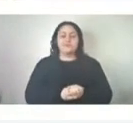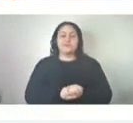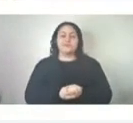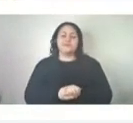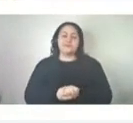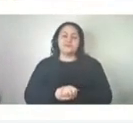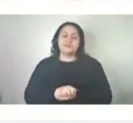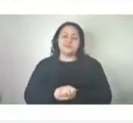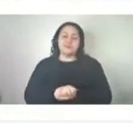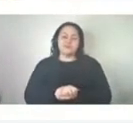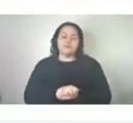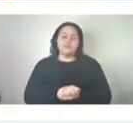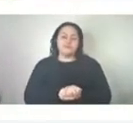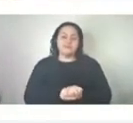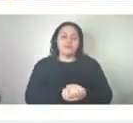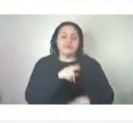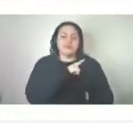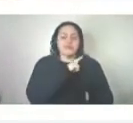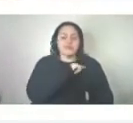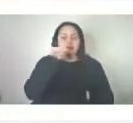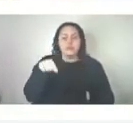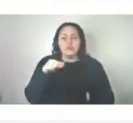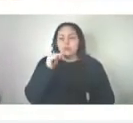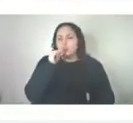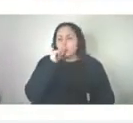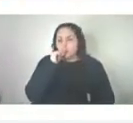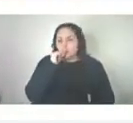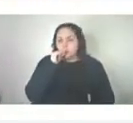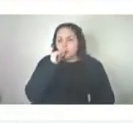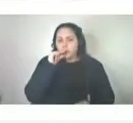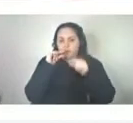um bico de apito. Eu usei